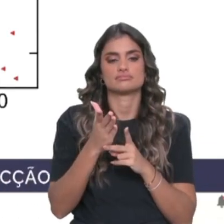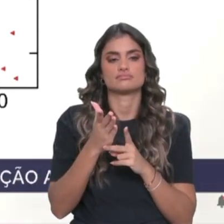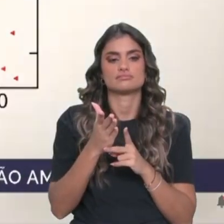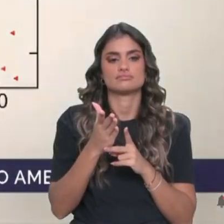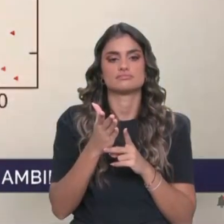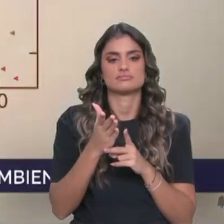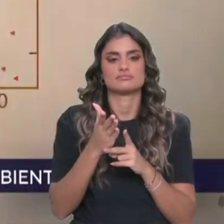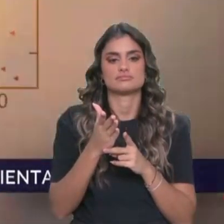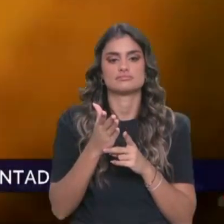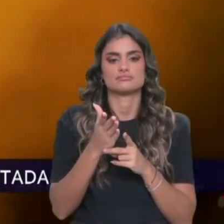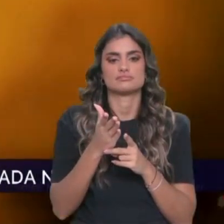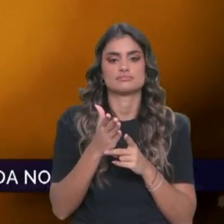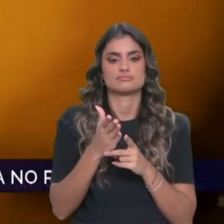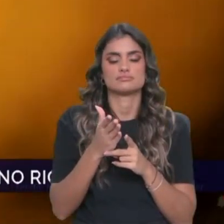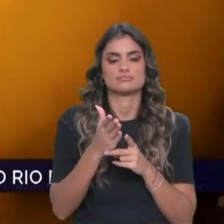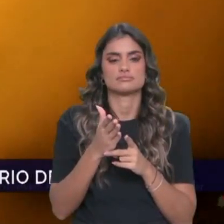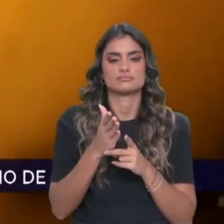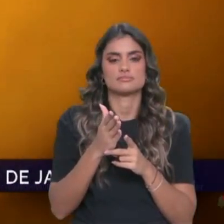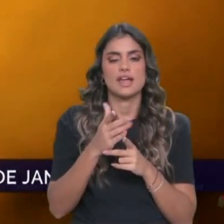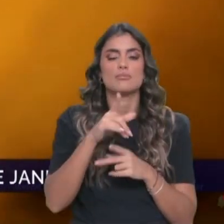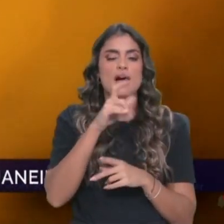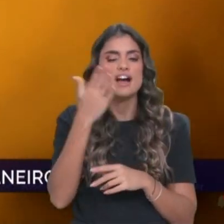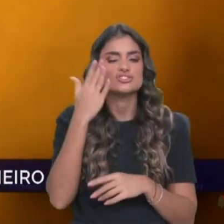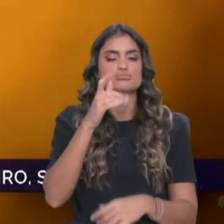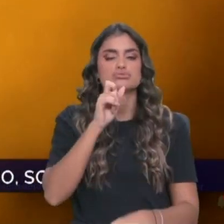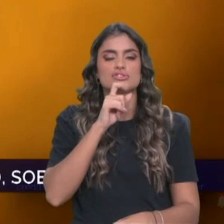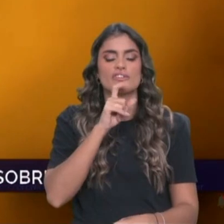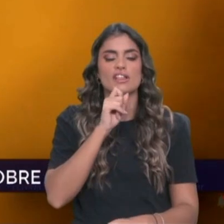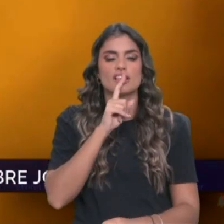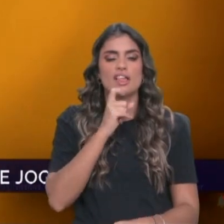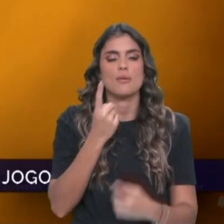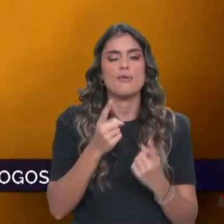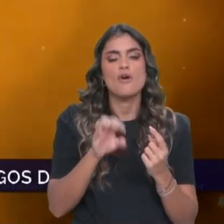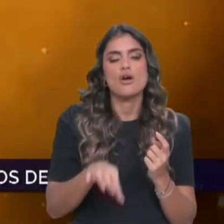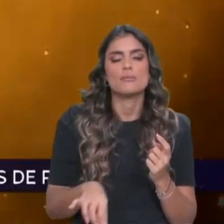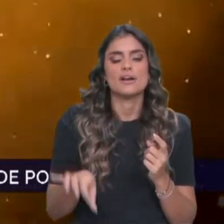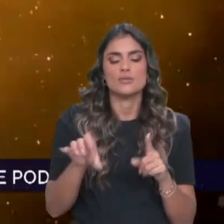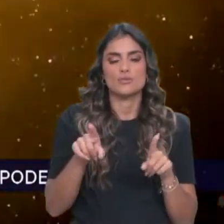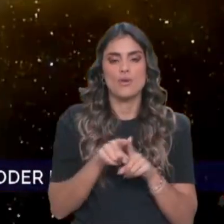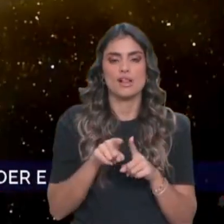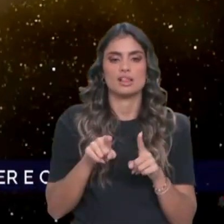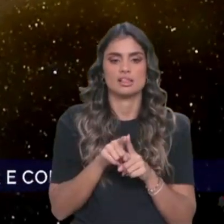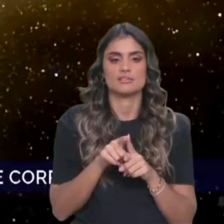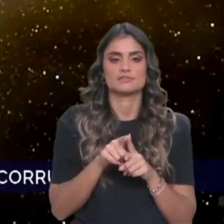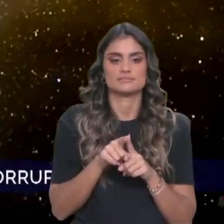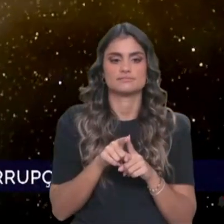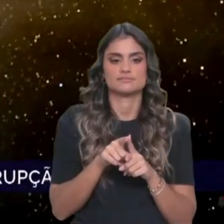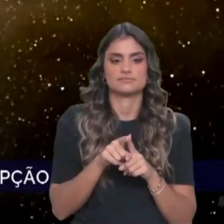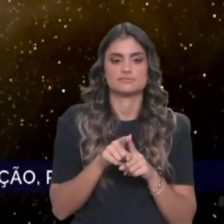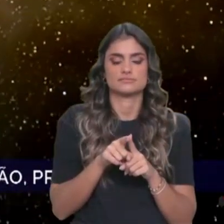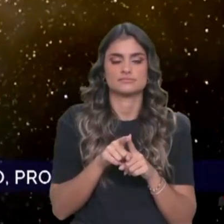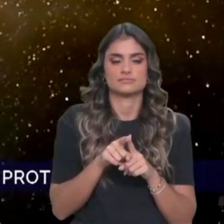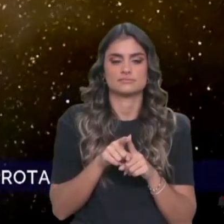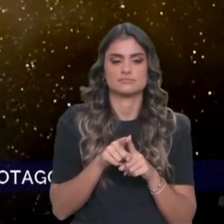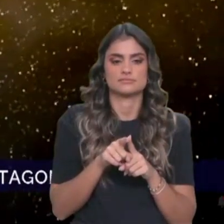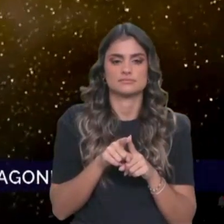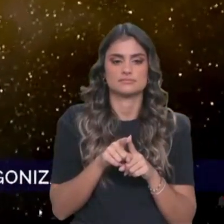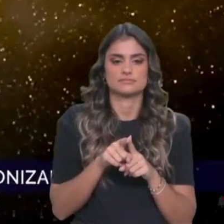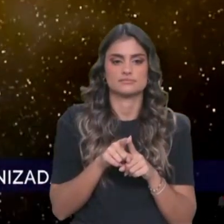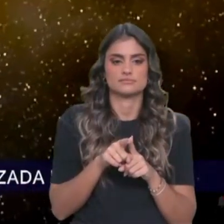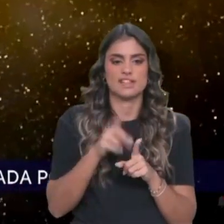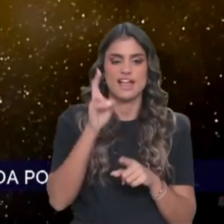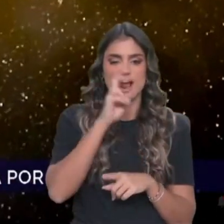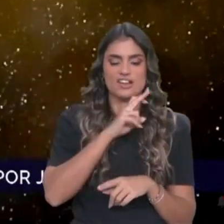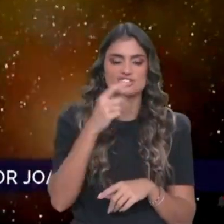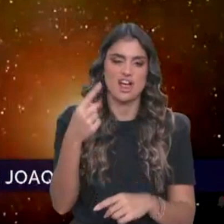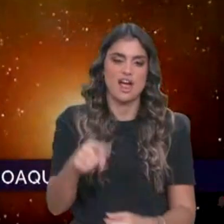a síntese deste fósforo. Será que há ali, de alguma forma, algum tipo de marés gravitacionais de halos de gás, de